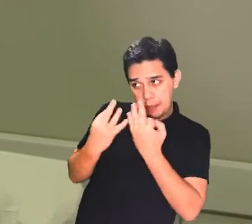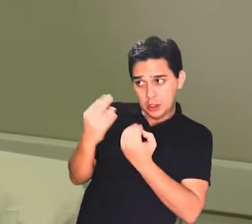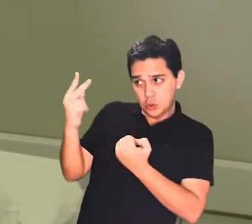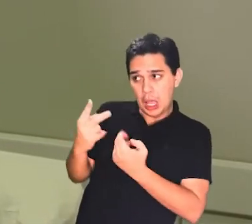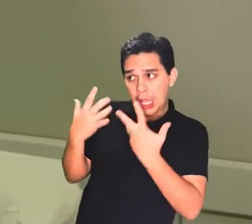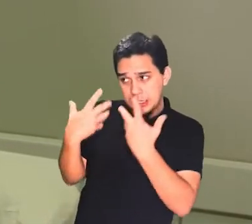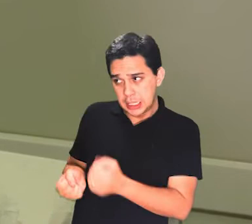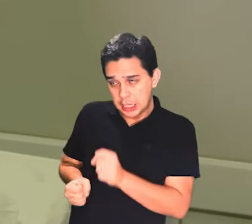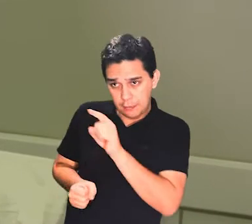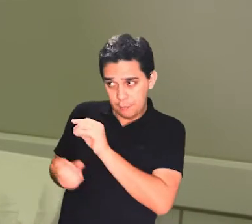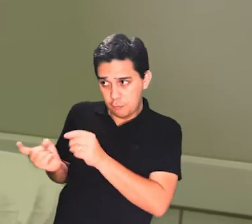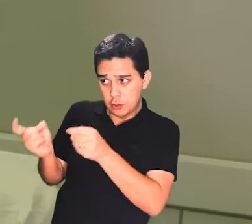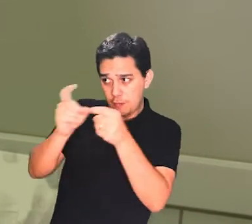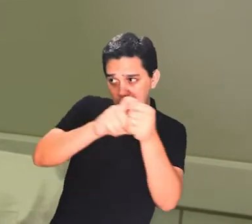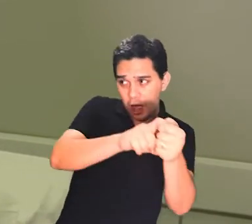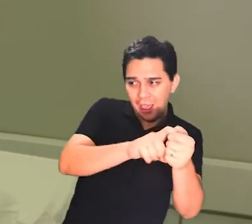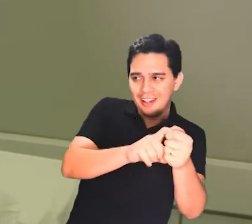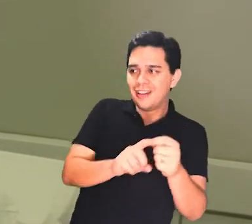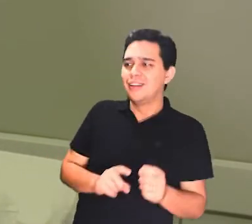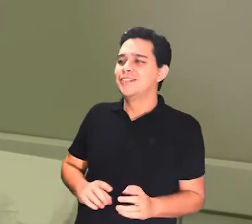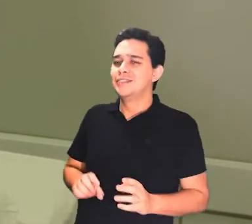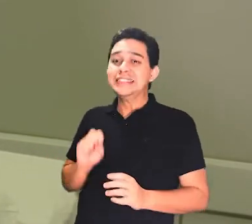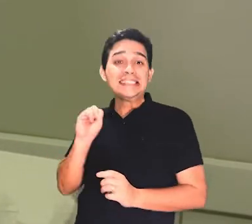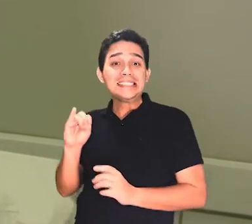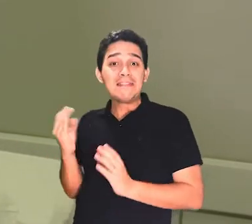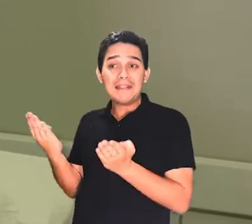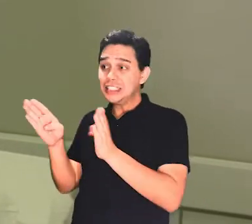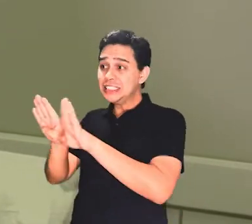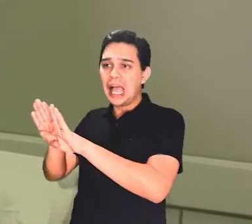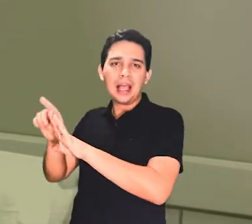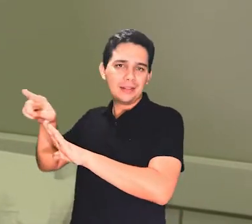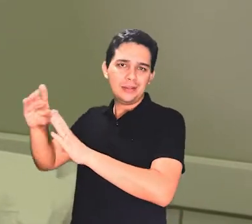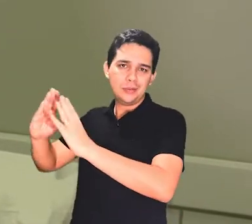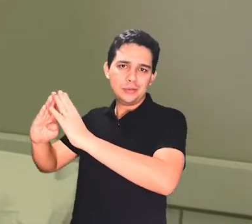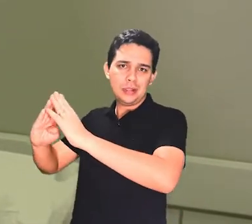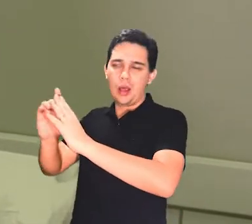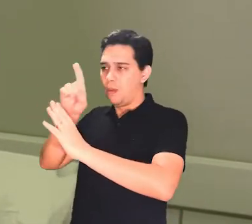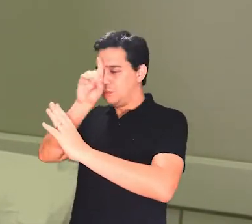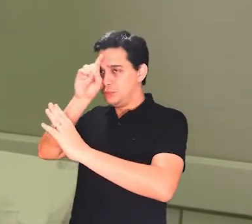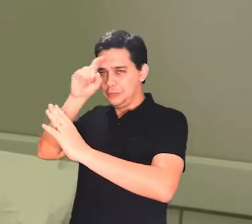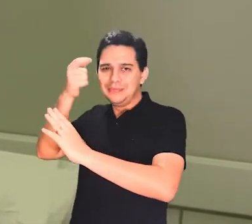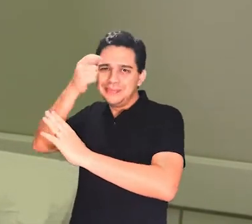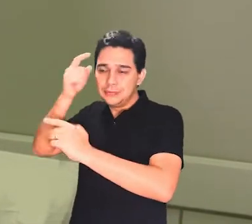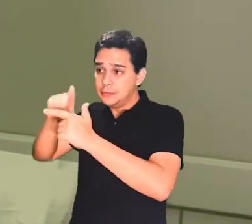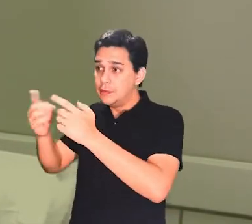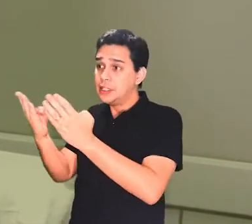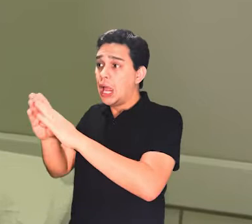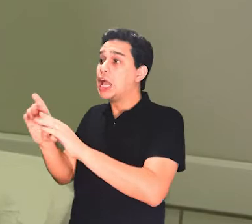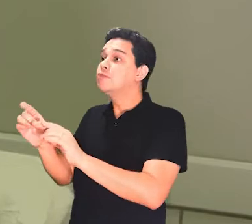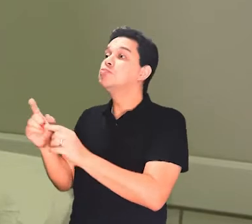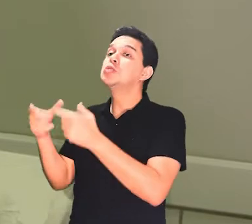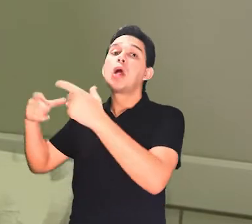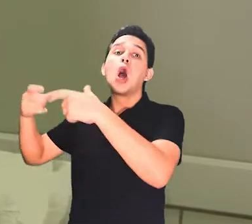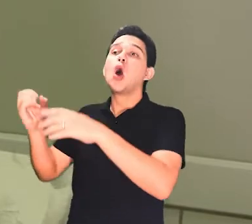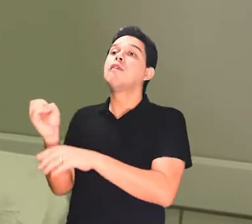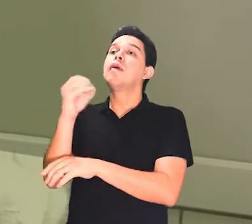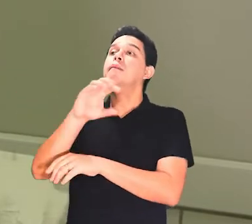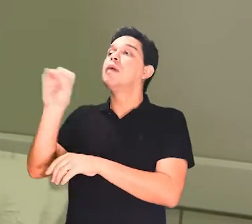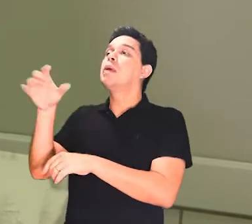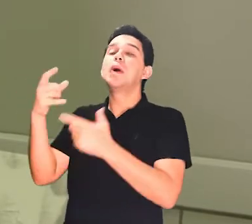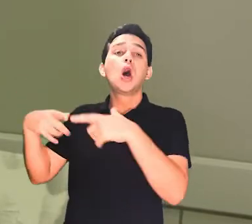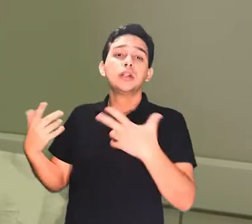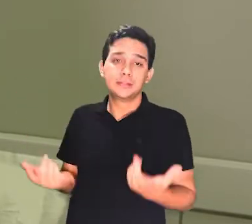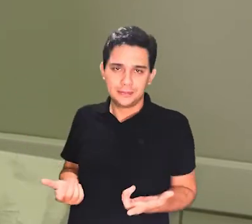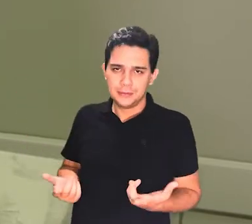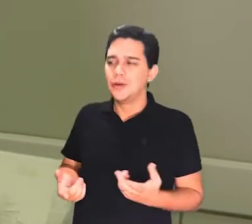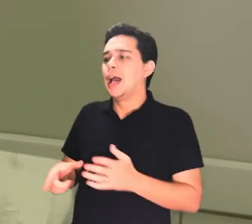vão quando fechar o hospital psiquiátrico? Eles vão para o ponto da atenção da rede que tem possibilidade, que é apropriado